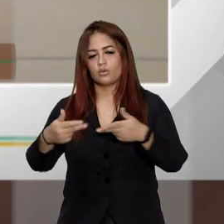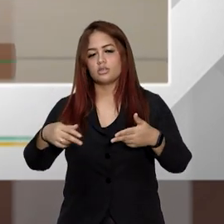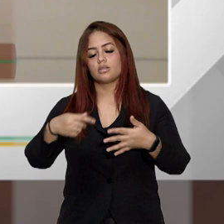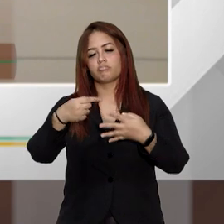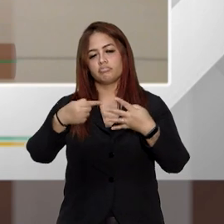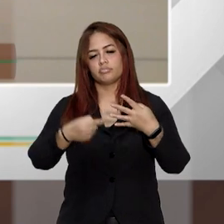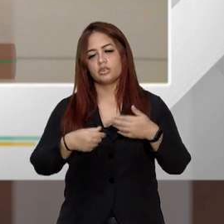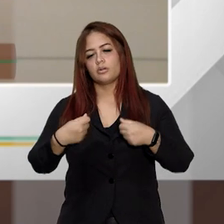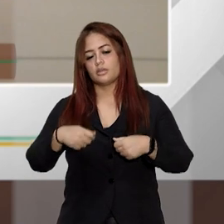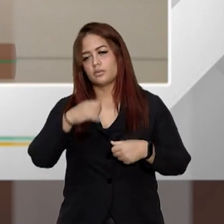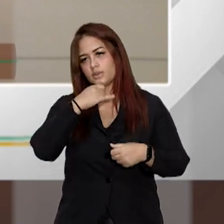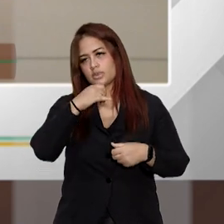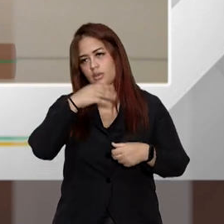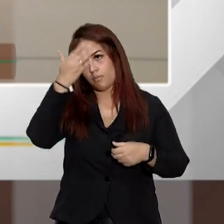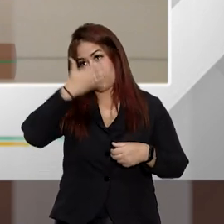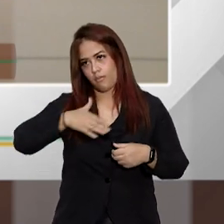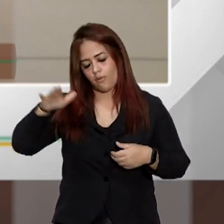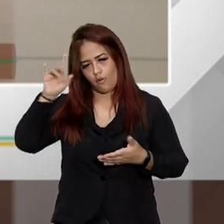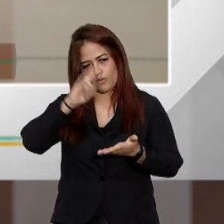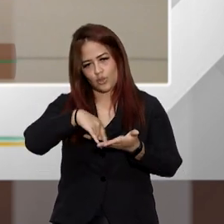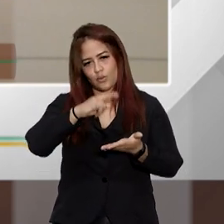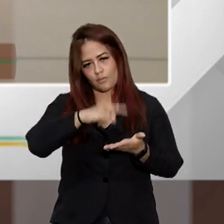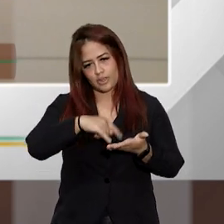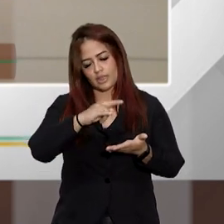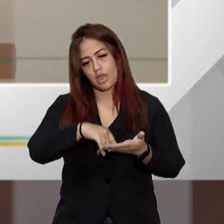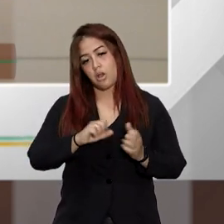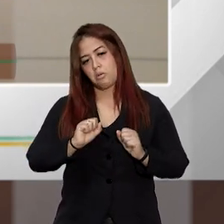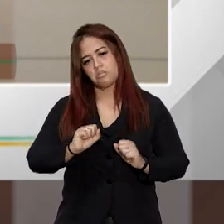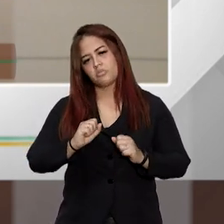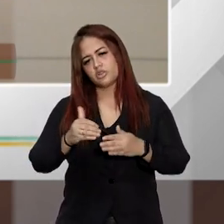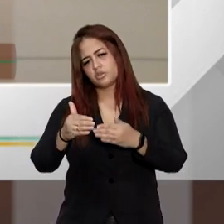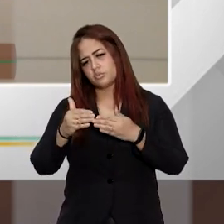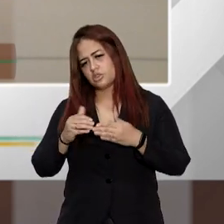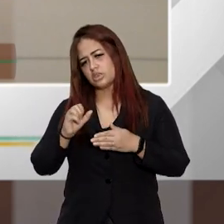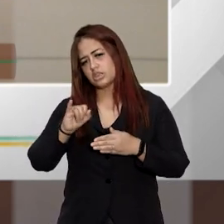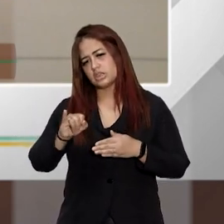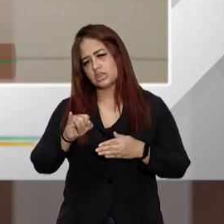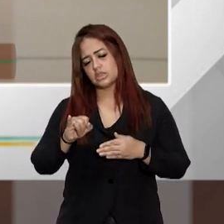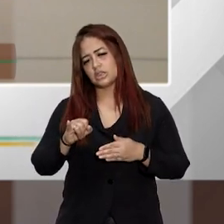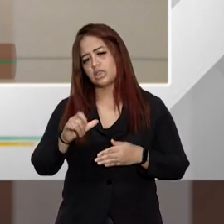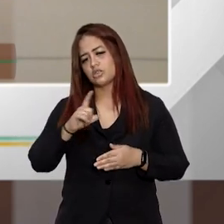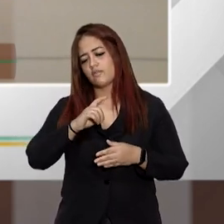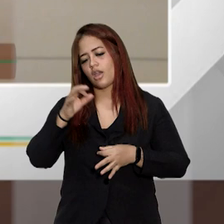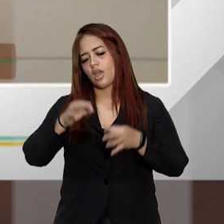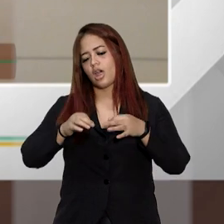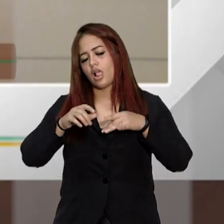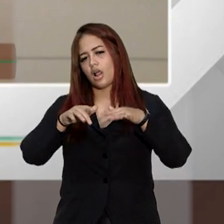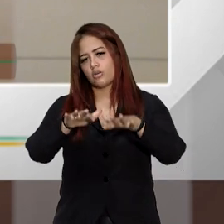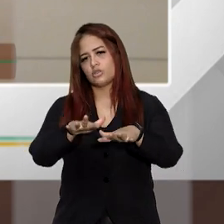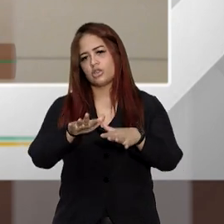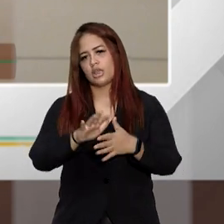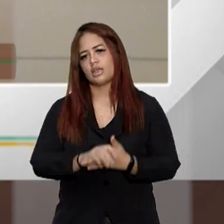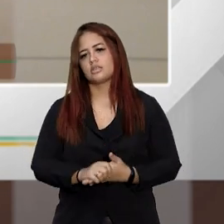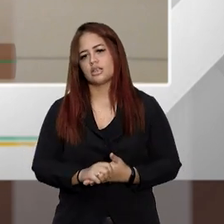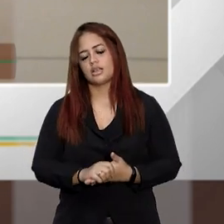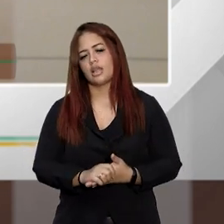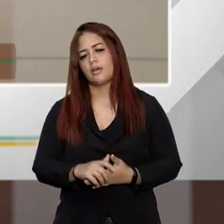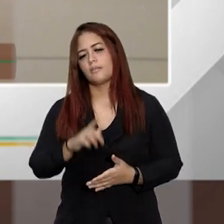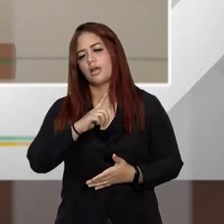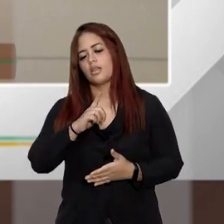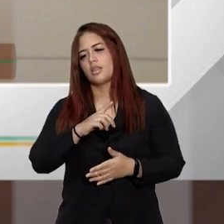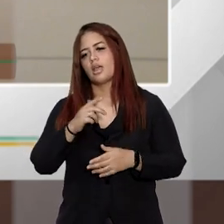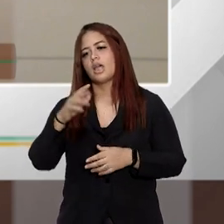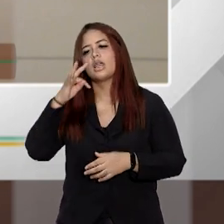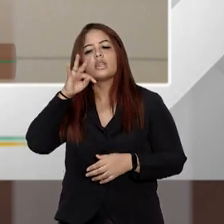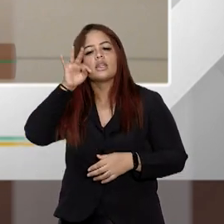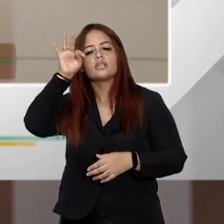prova documental, ela pode já requerer, se for o caso, a designação de audiência em momento próprio para inquirição de